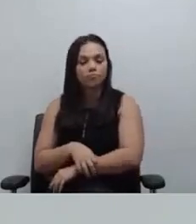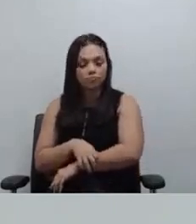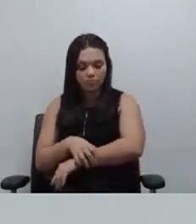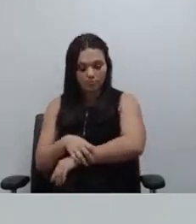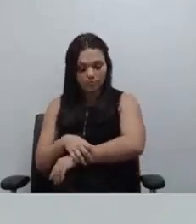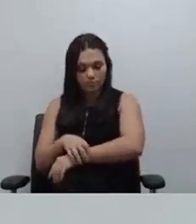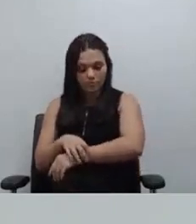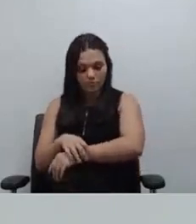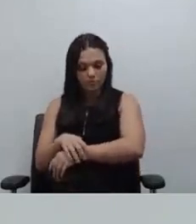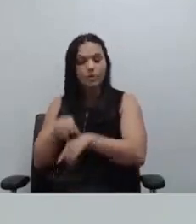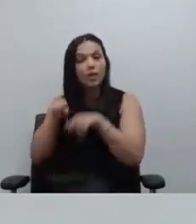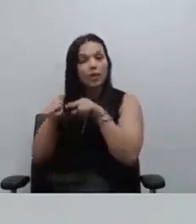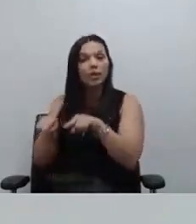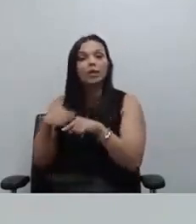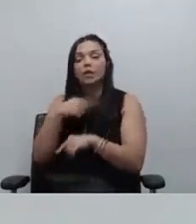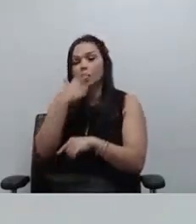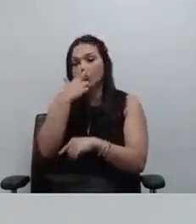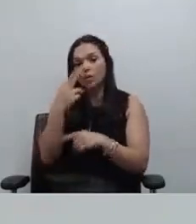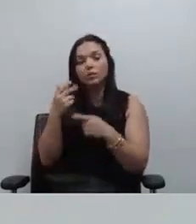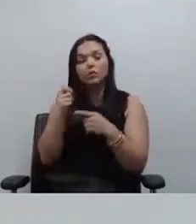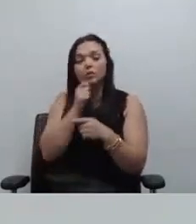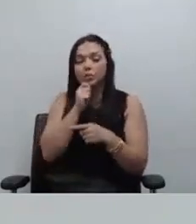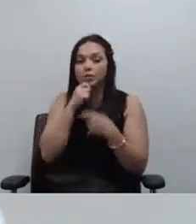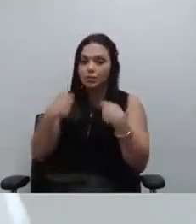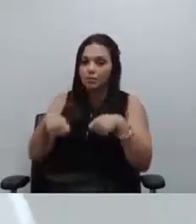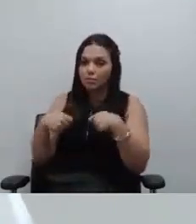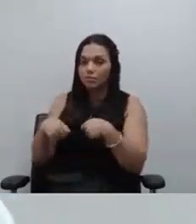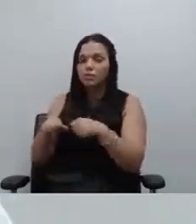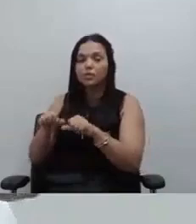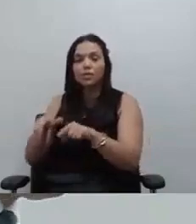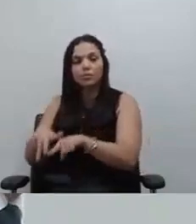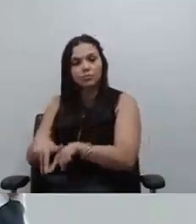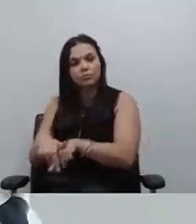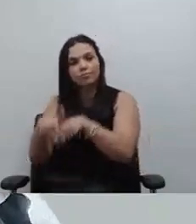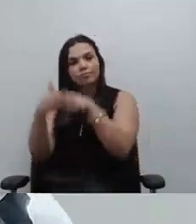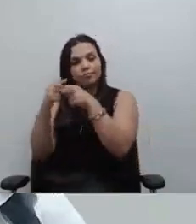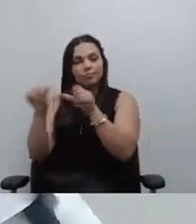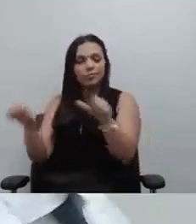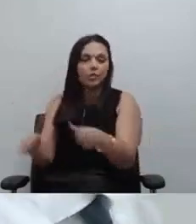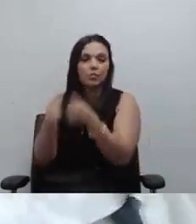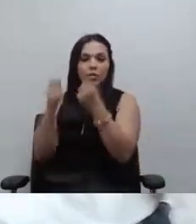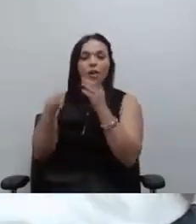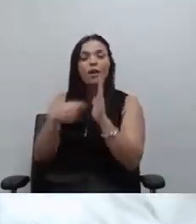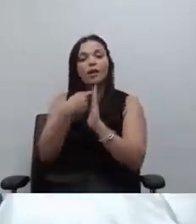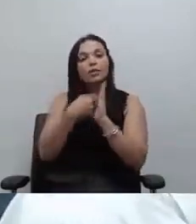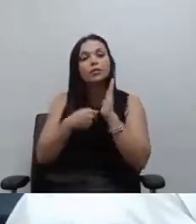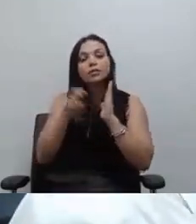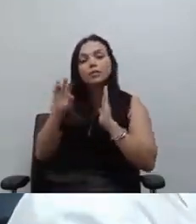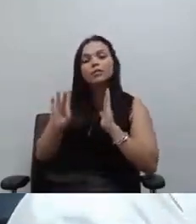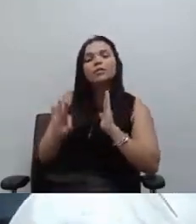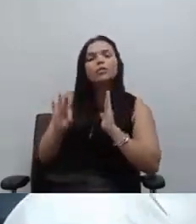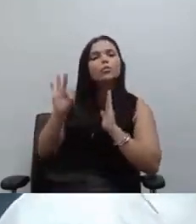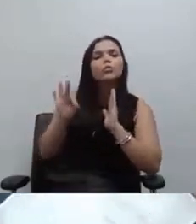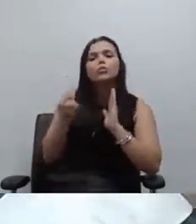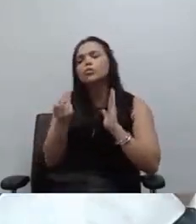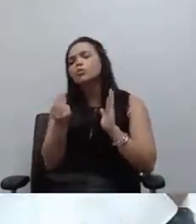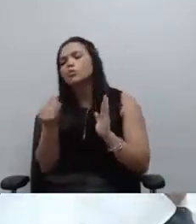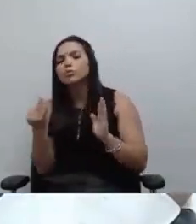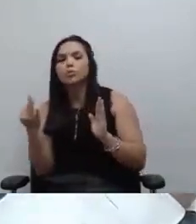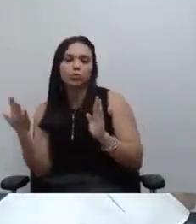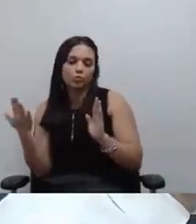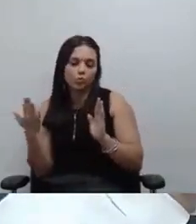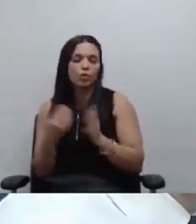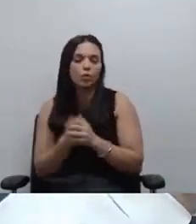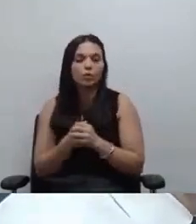eu acho que a gente ainda vai precisar aperfeiçoar isso, talvez o DRH, certificar em relação a esses 5%, porque qual que é a ideia da